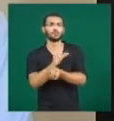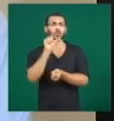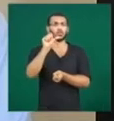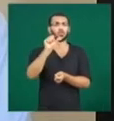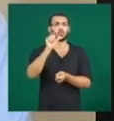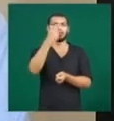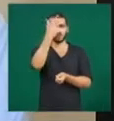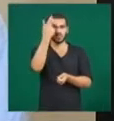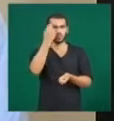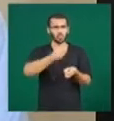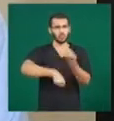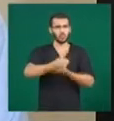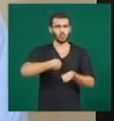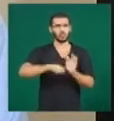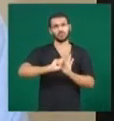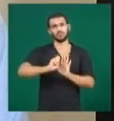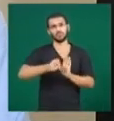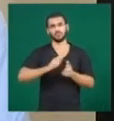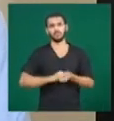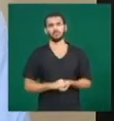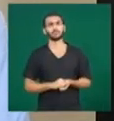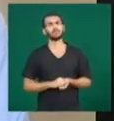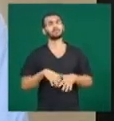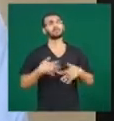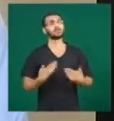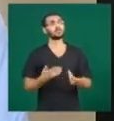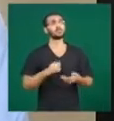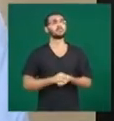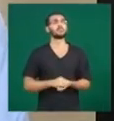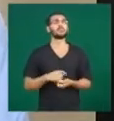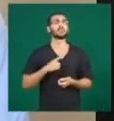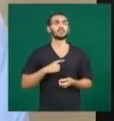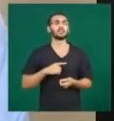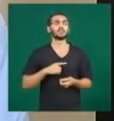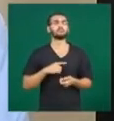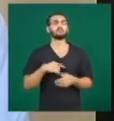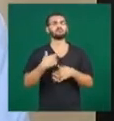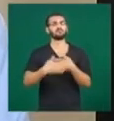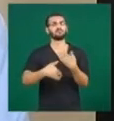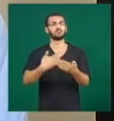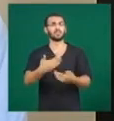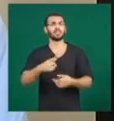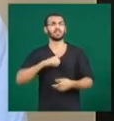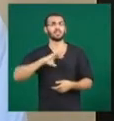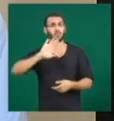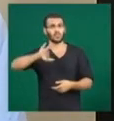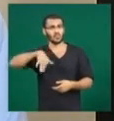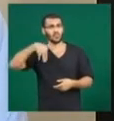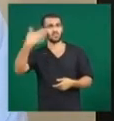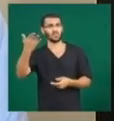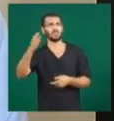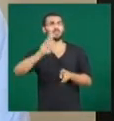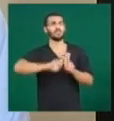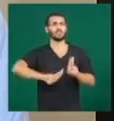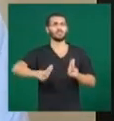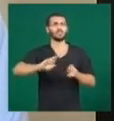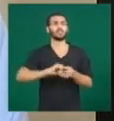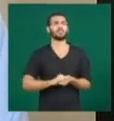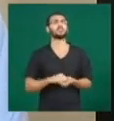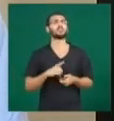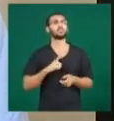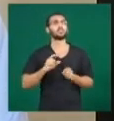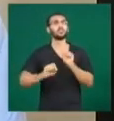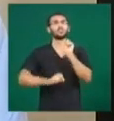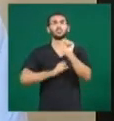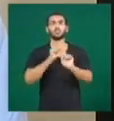aqui do campus Santa Mônica. Esses processos correm externamente à universidade. Houve